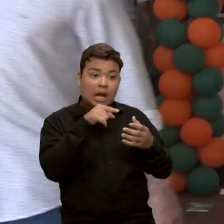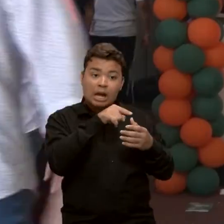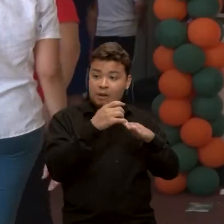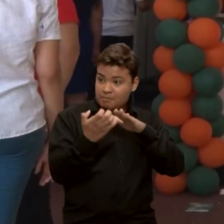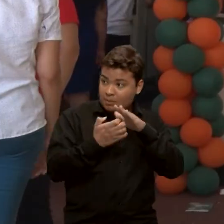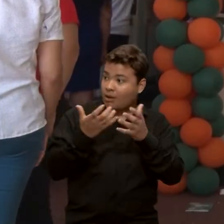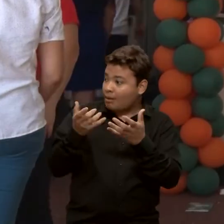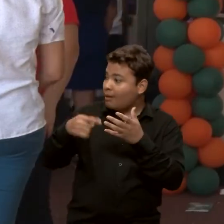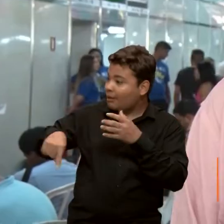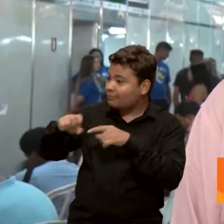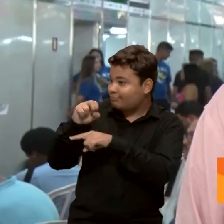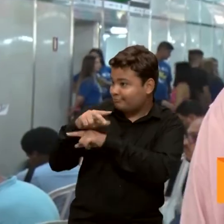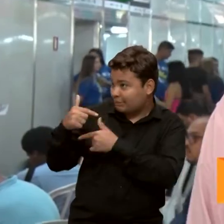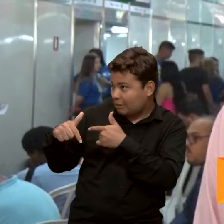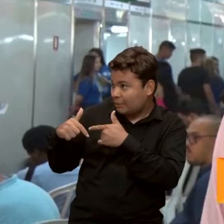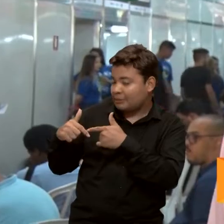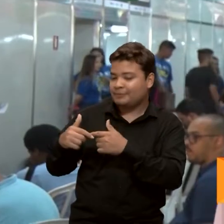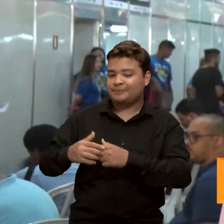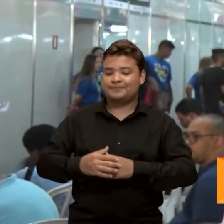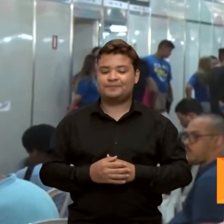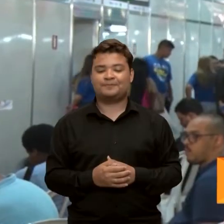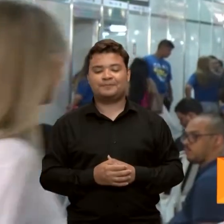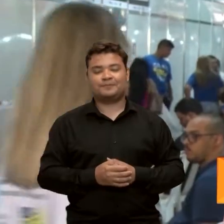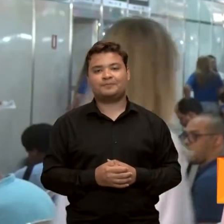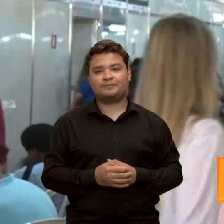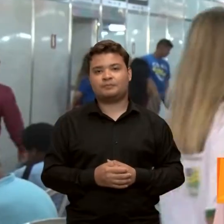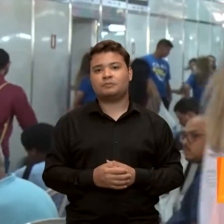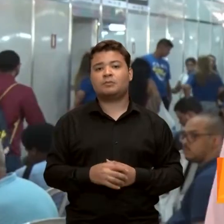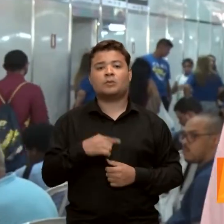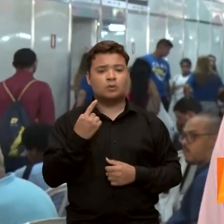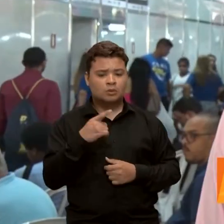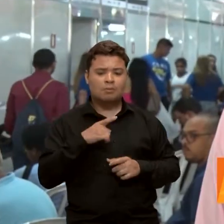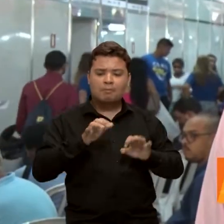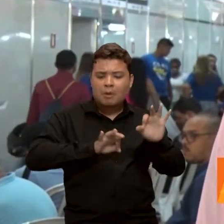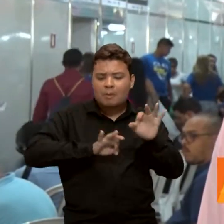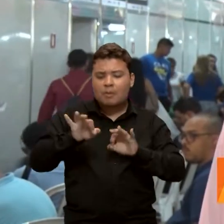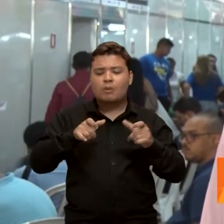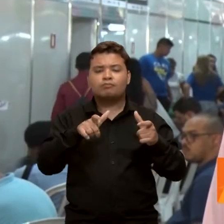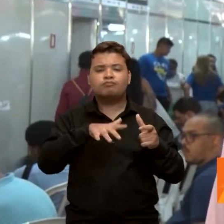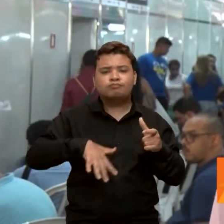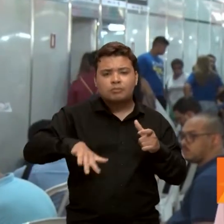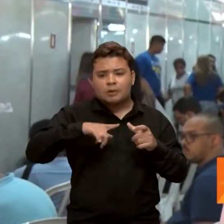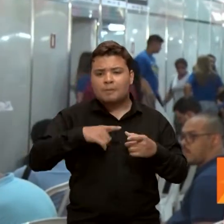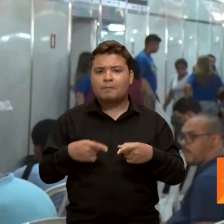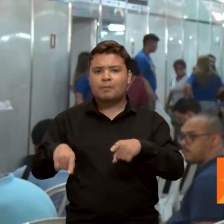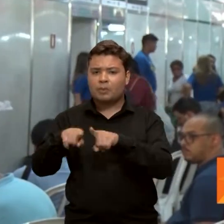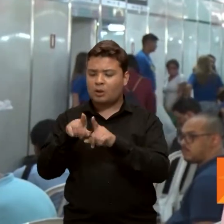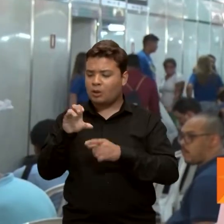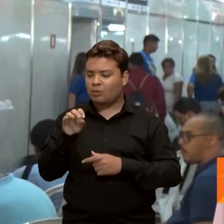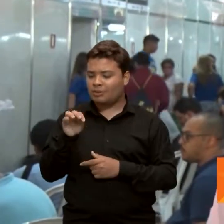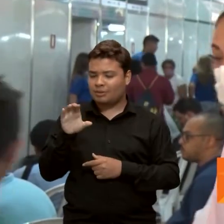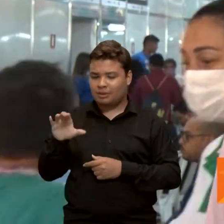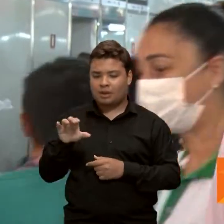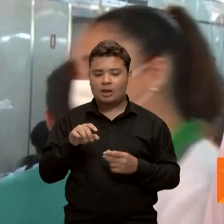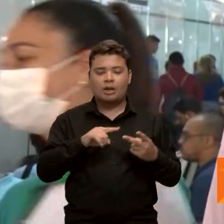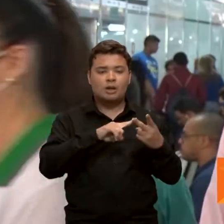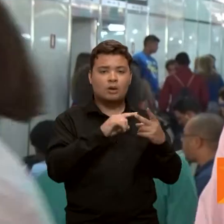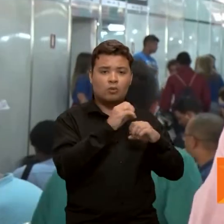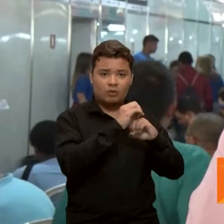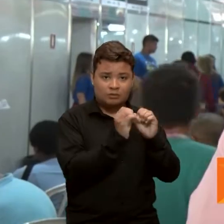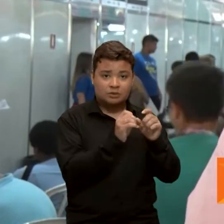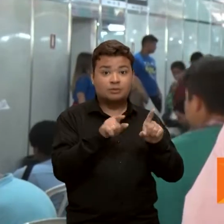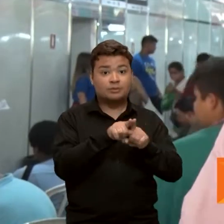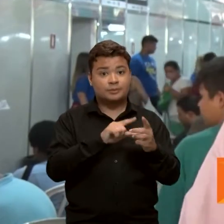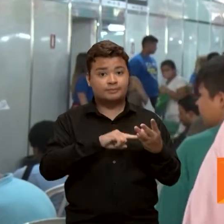obra qualificada. A gente preparou um ambiente aqui em parceria com o COTEC, com a Universidade Federal de Goiás, a Fundação RTVE,